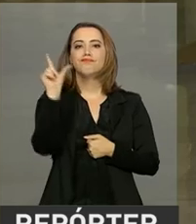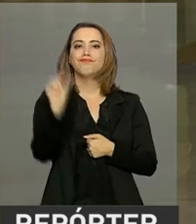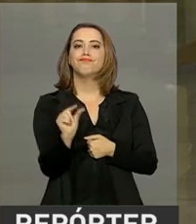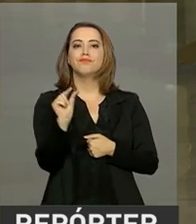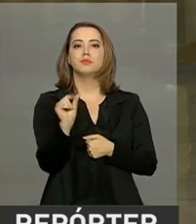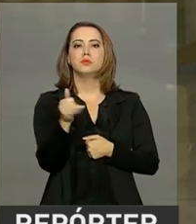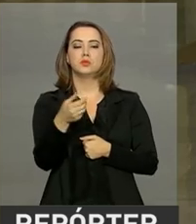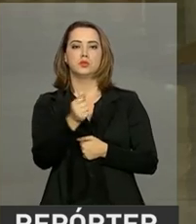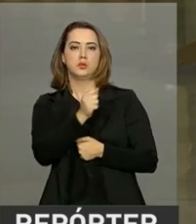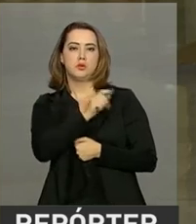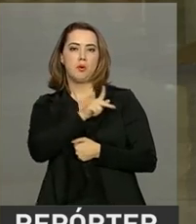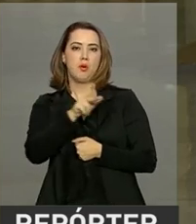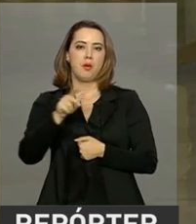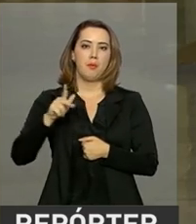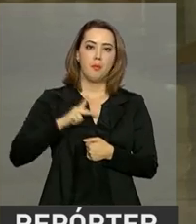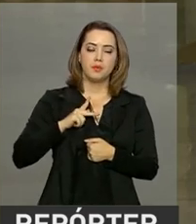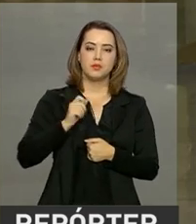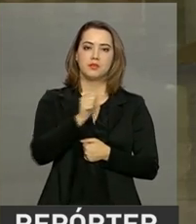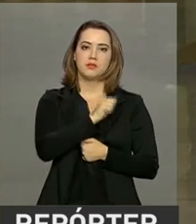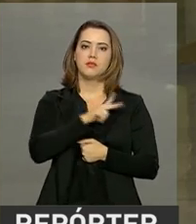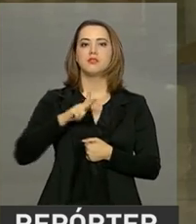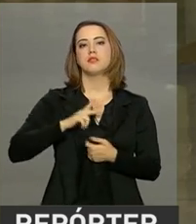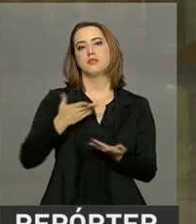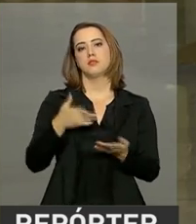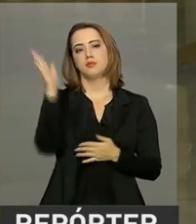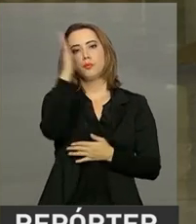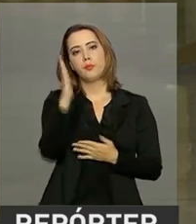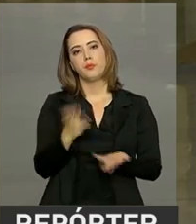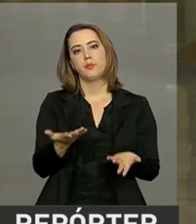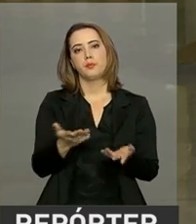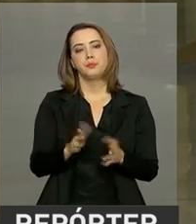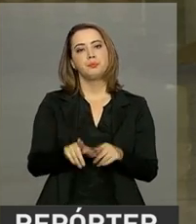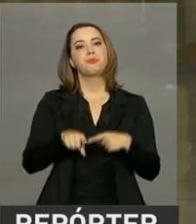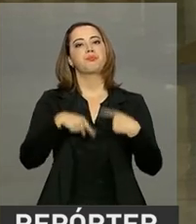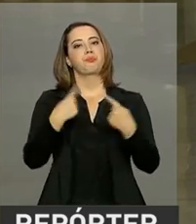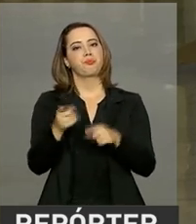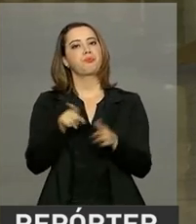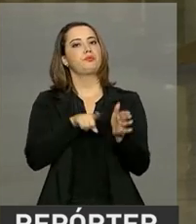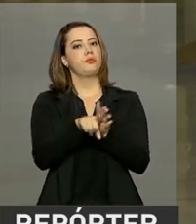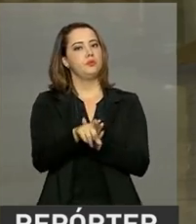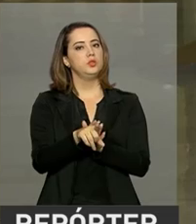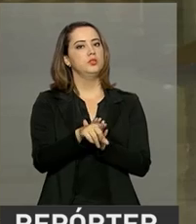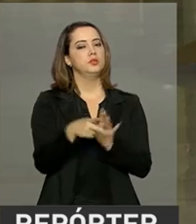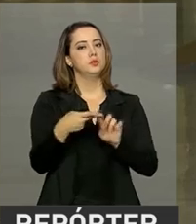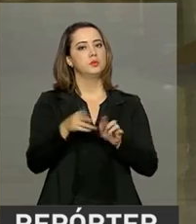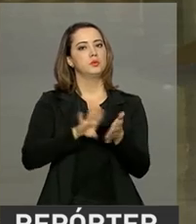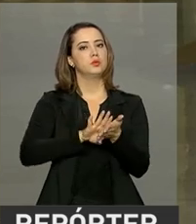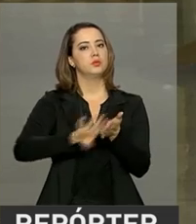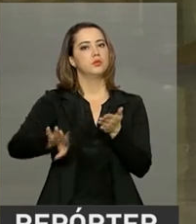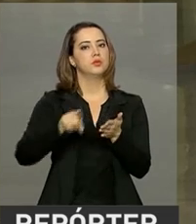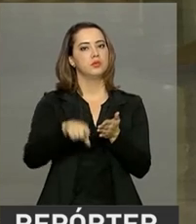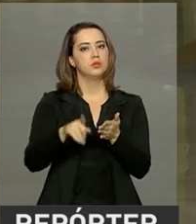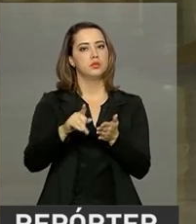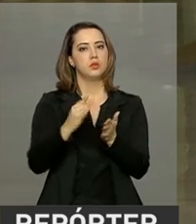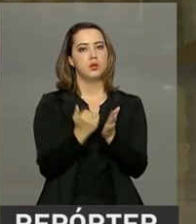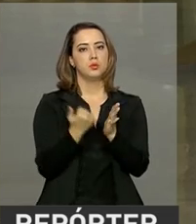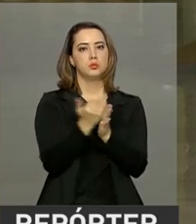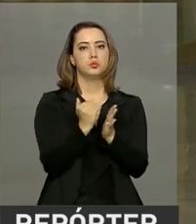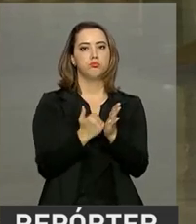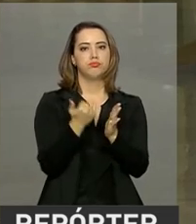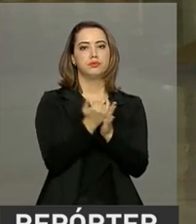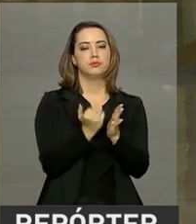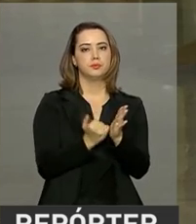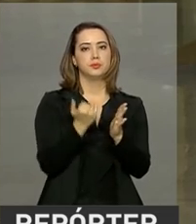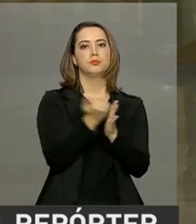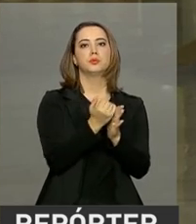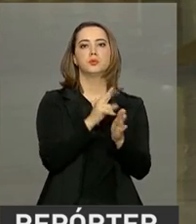e trabalhadoras se aposentarem no país uma outra questão é desvincular o reajuste dos benefícios